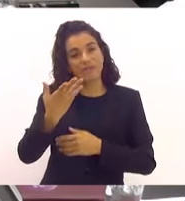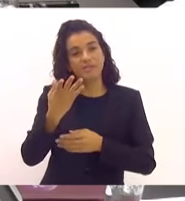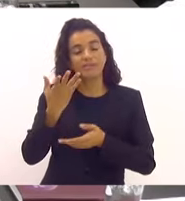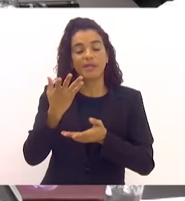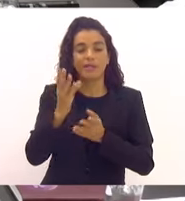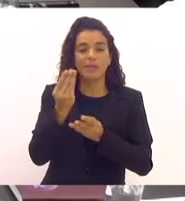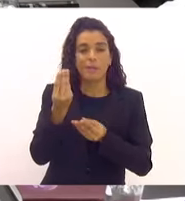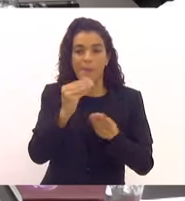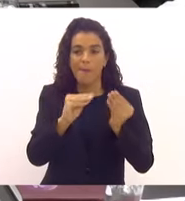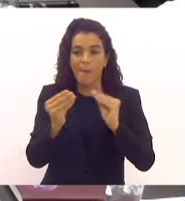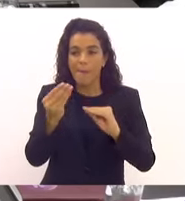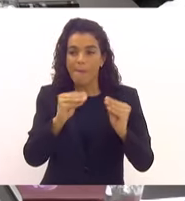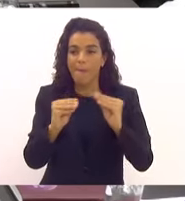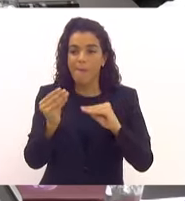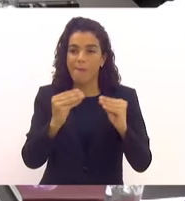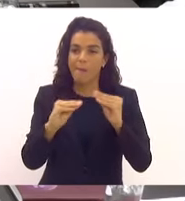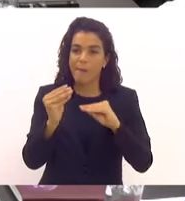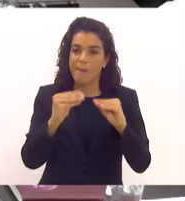né,